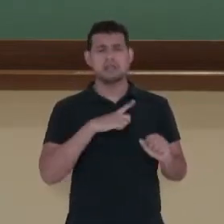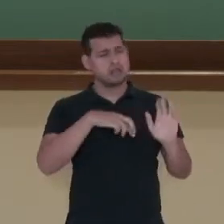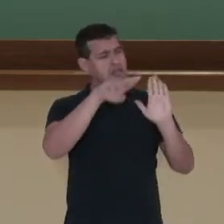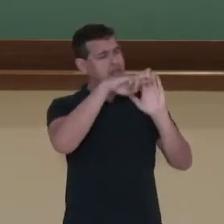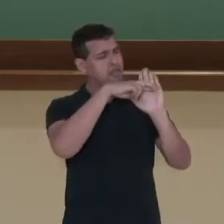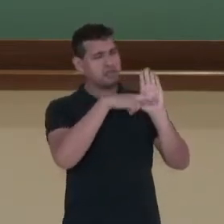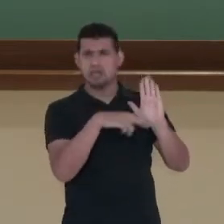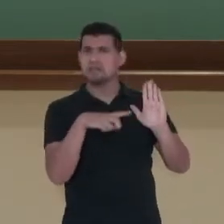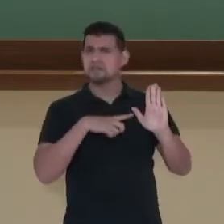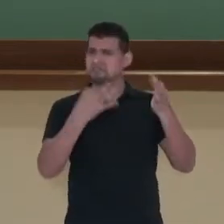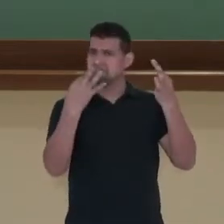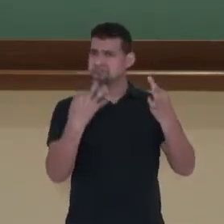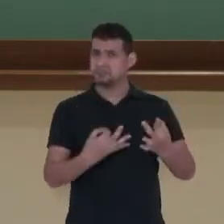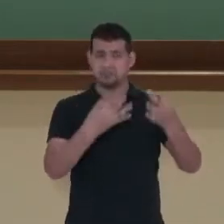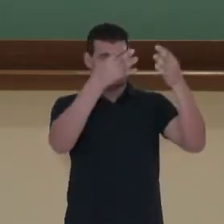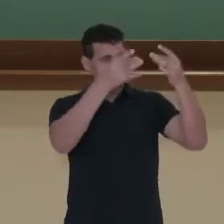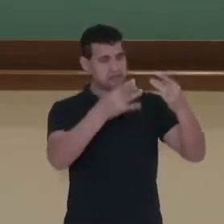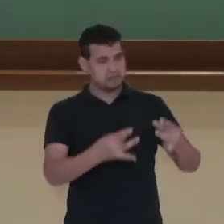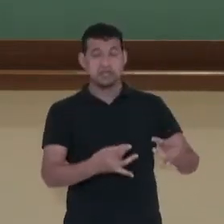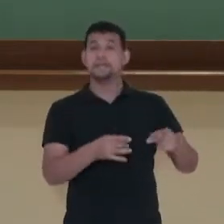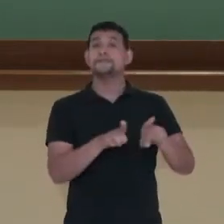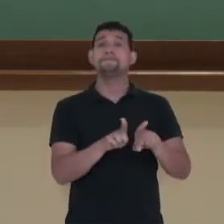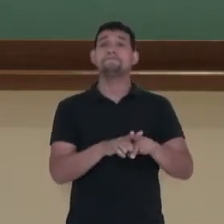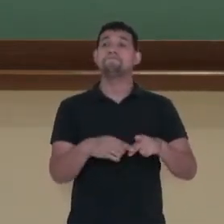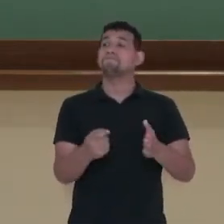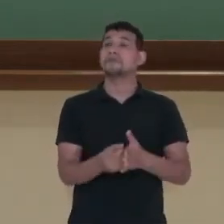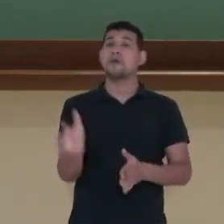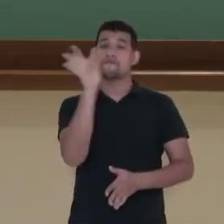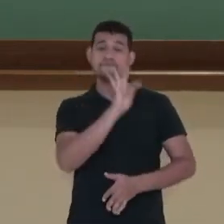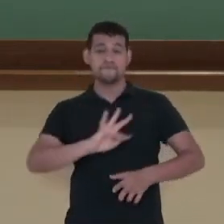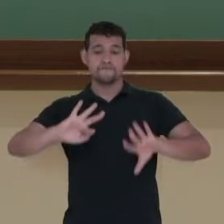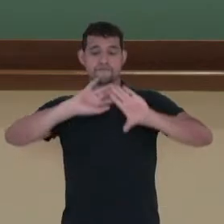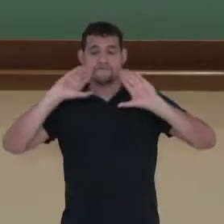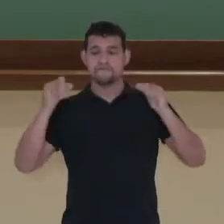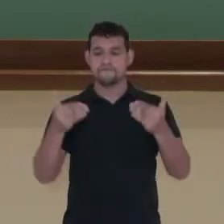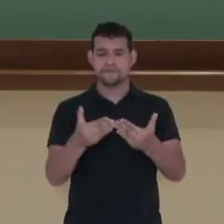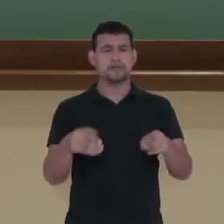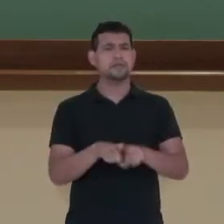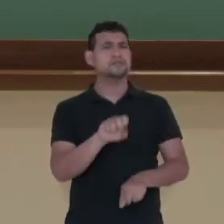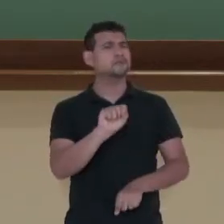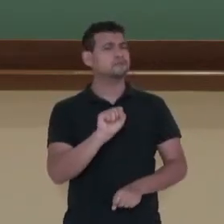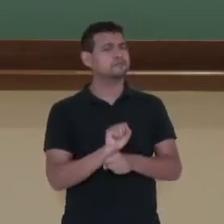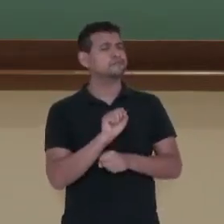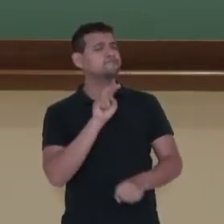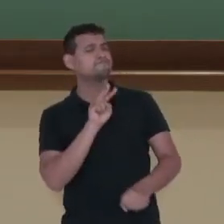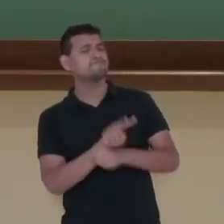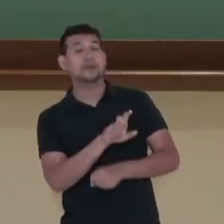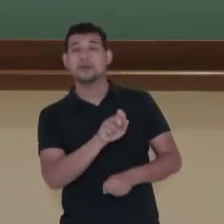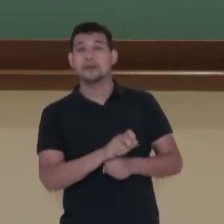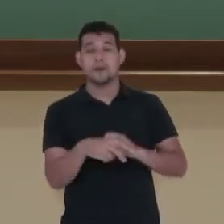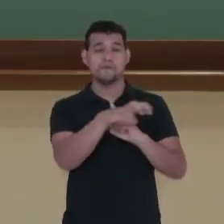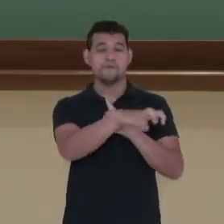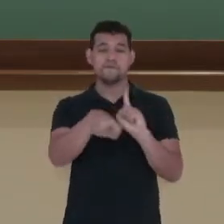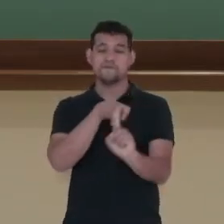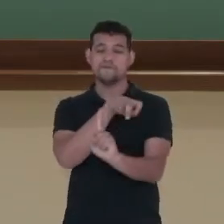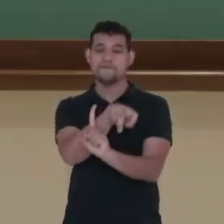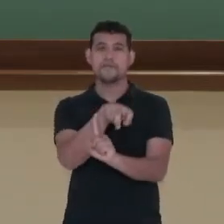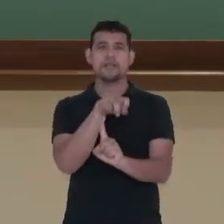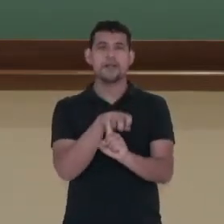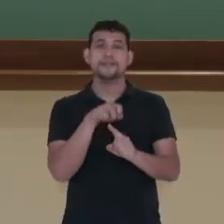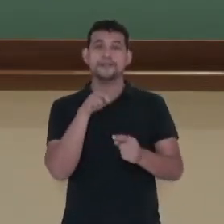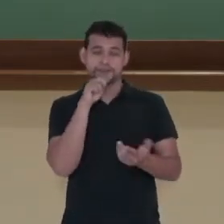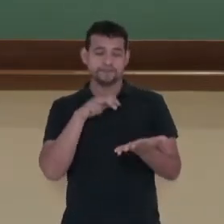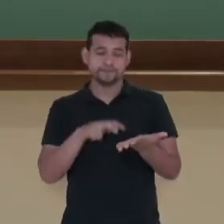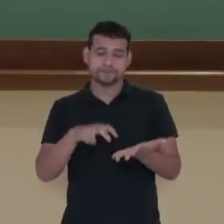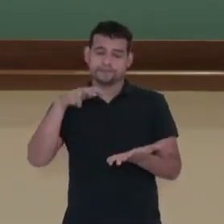bem definidas, com uma federação que cuida da modalidade do parkour,